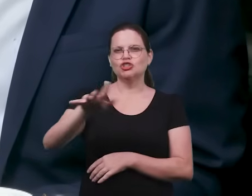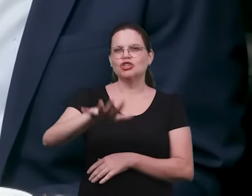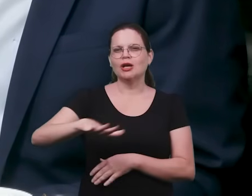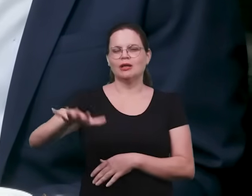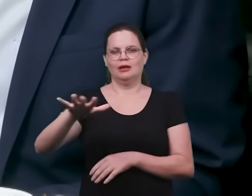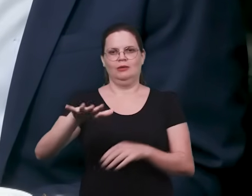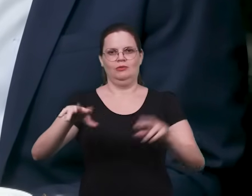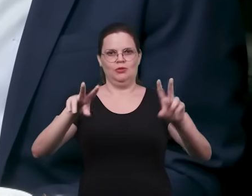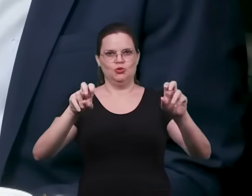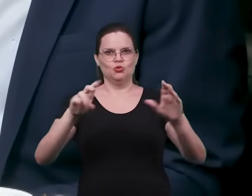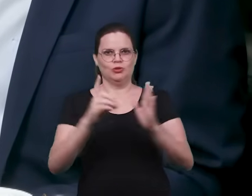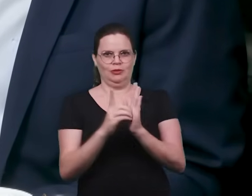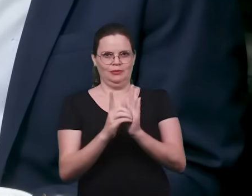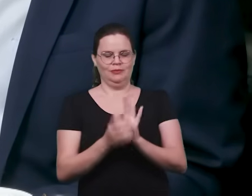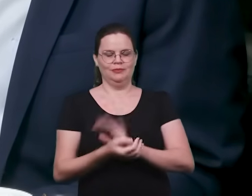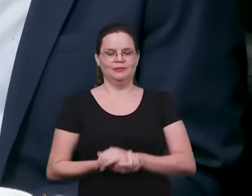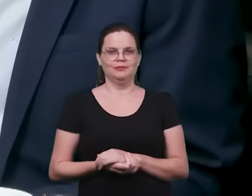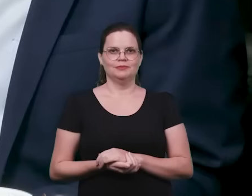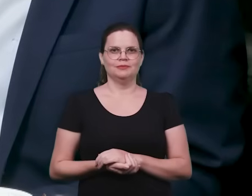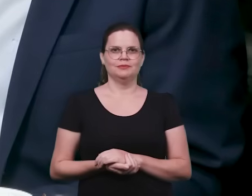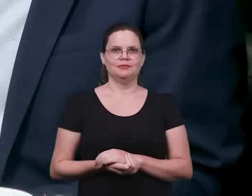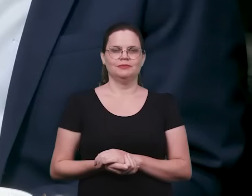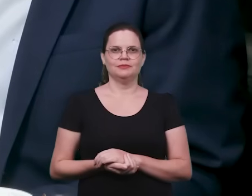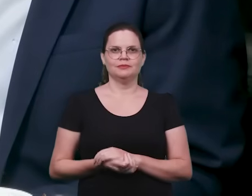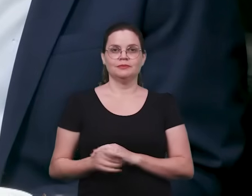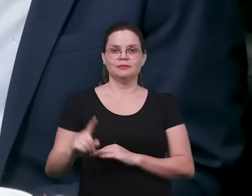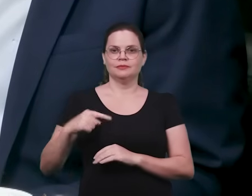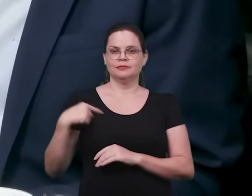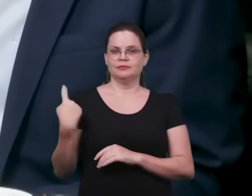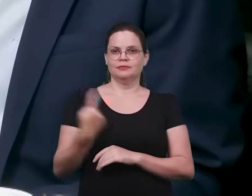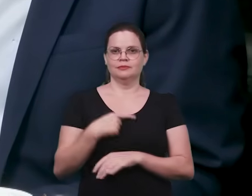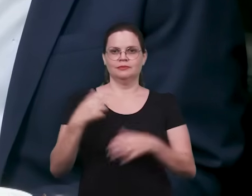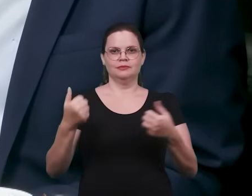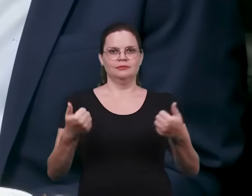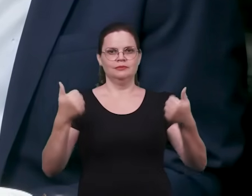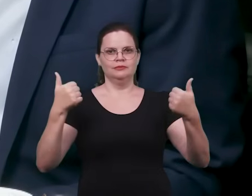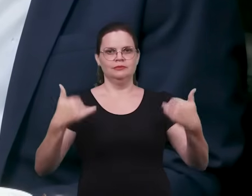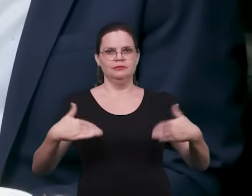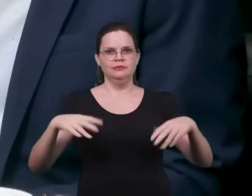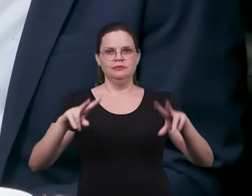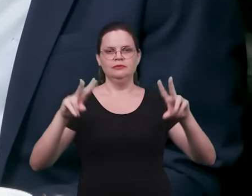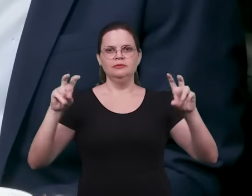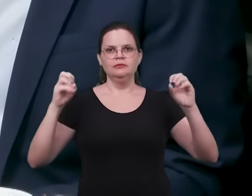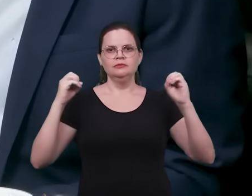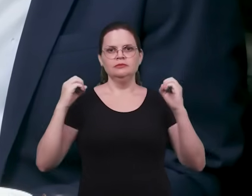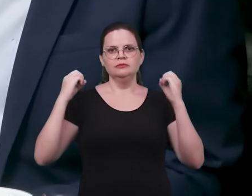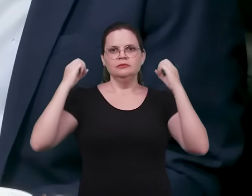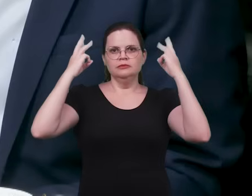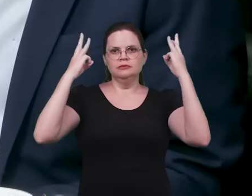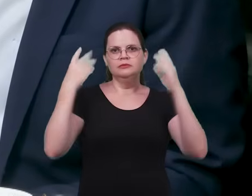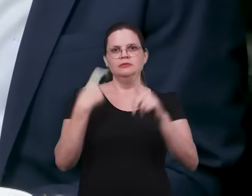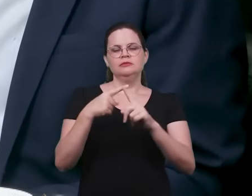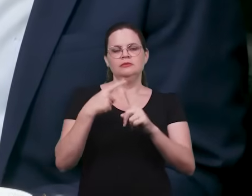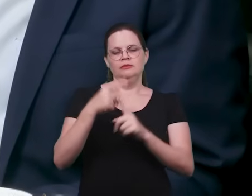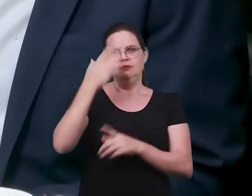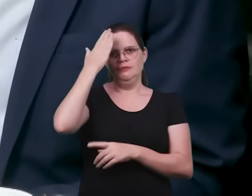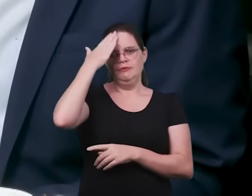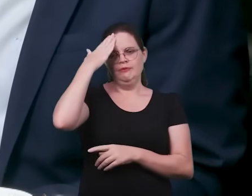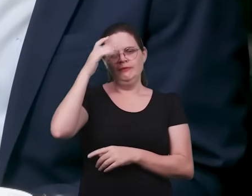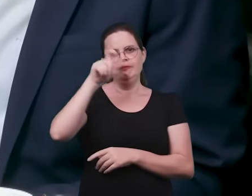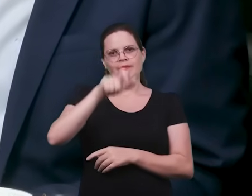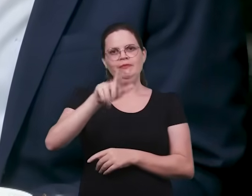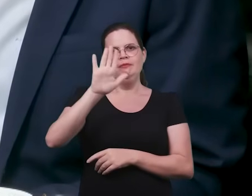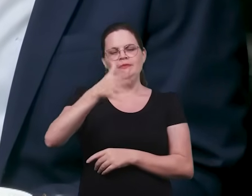anterior a esse, nós falamos sobre Moisés. Ele já sabia aqui que ele não ia entrar na